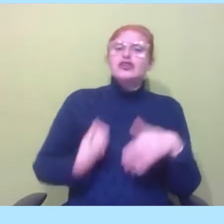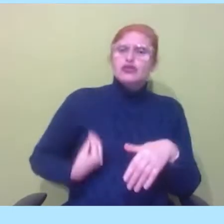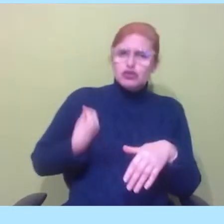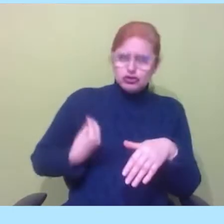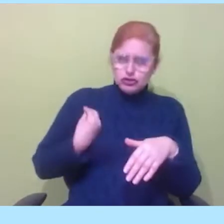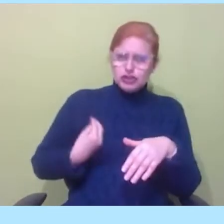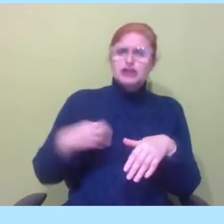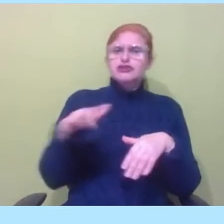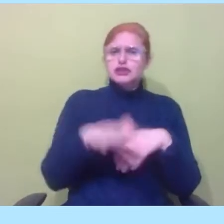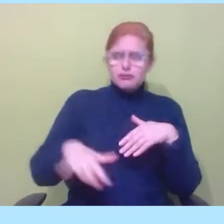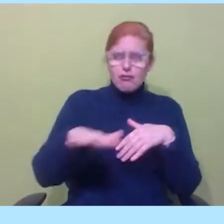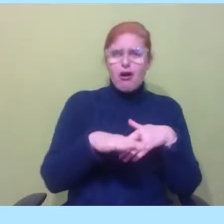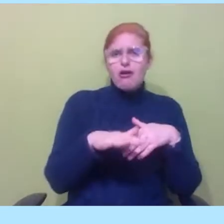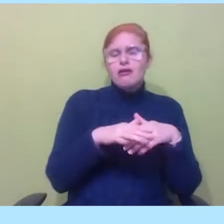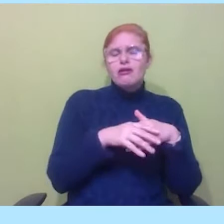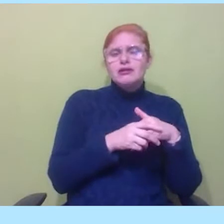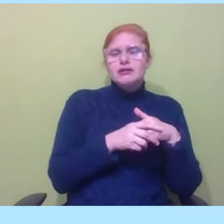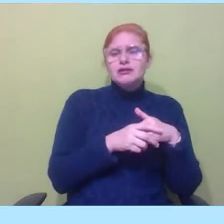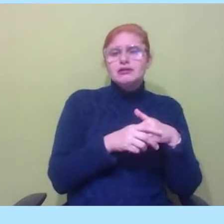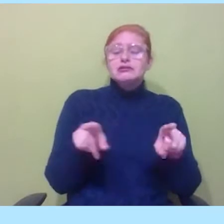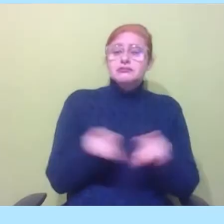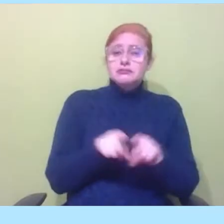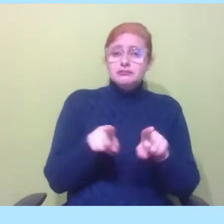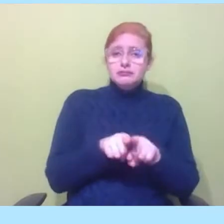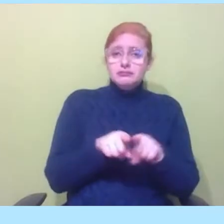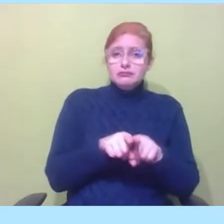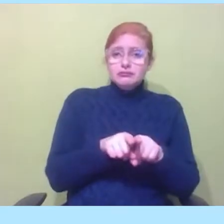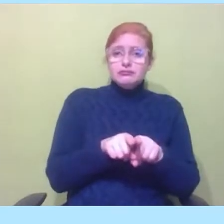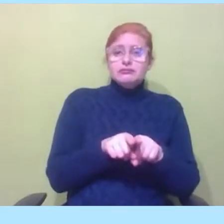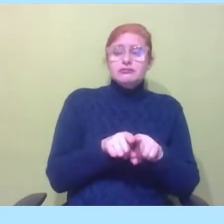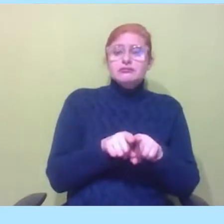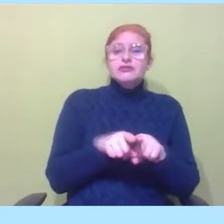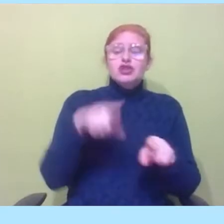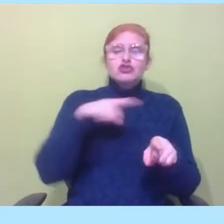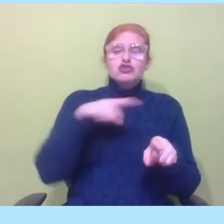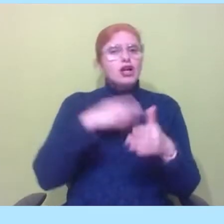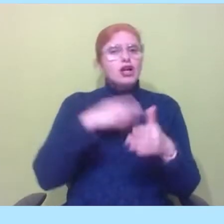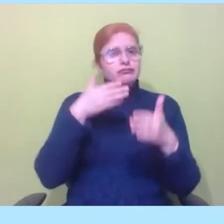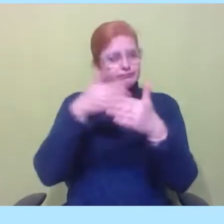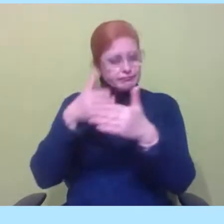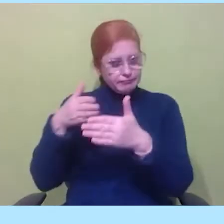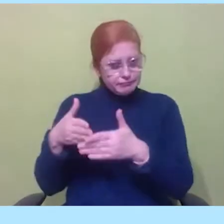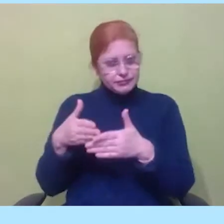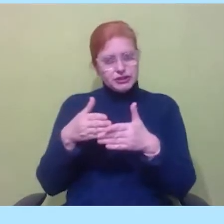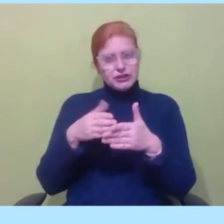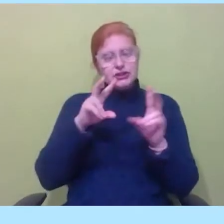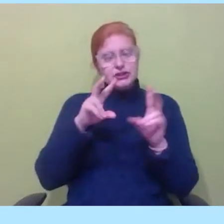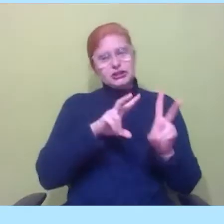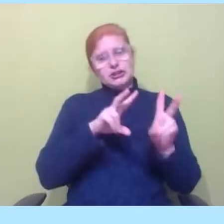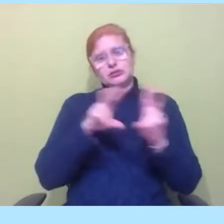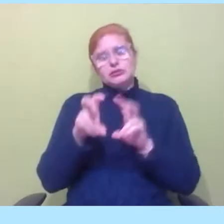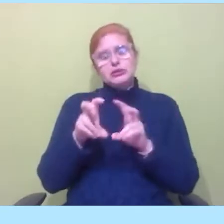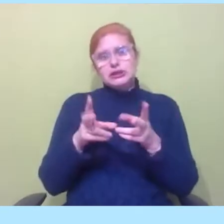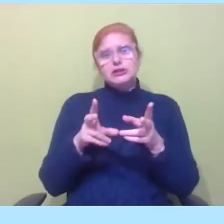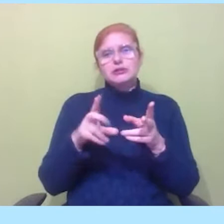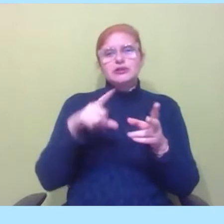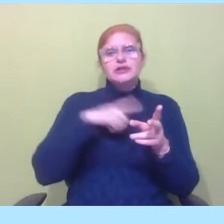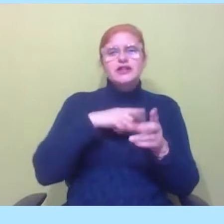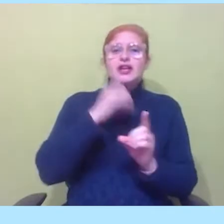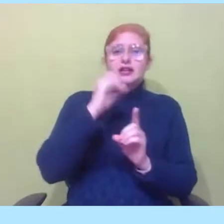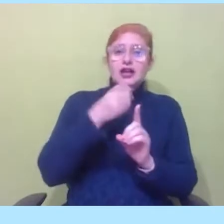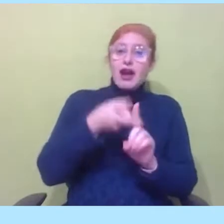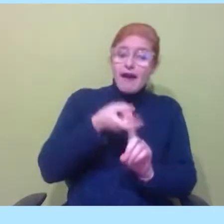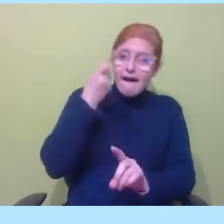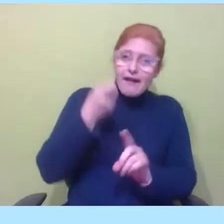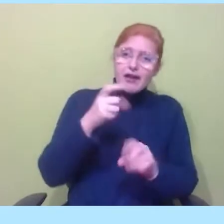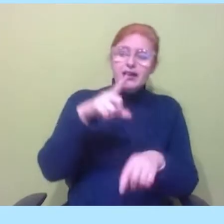são também delimitados por questões como Guaraná colocou, que tem o zero hate, que tem, né,